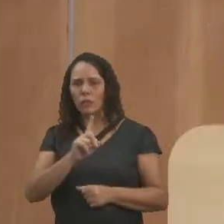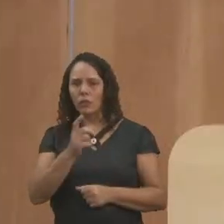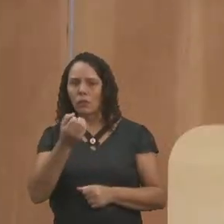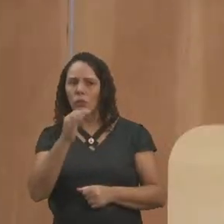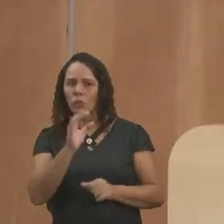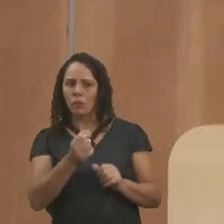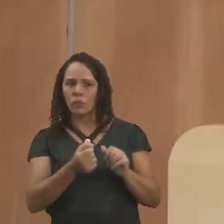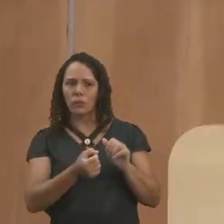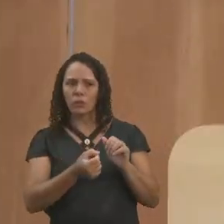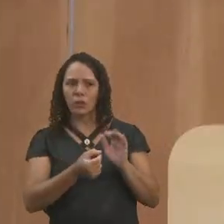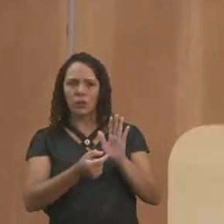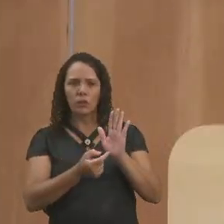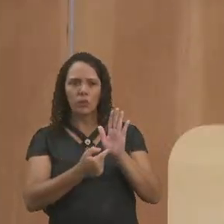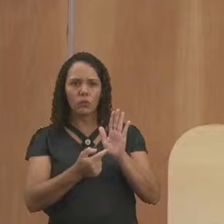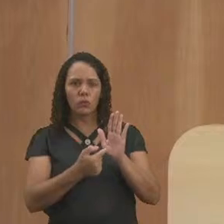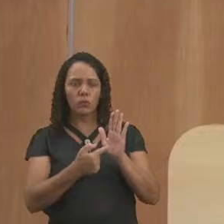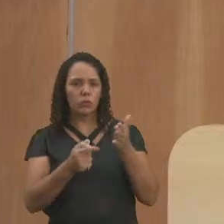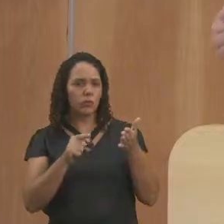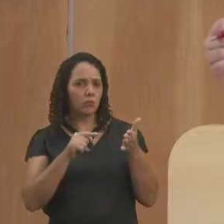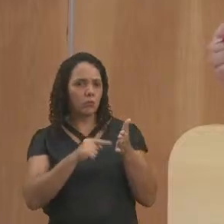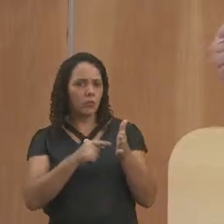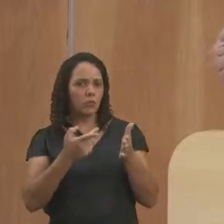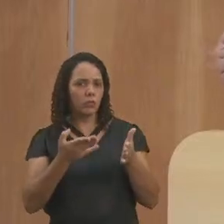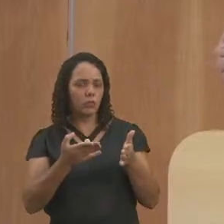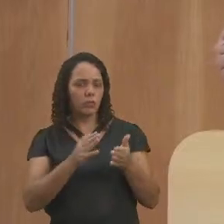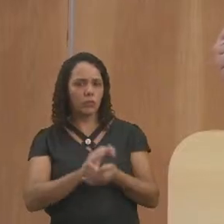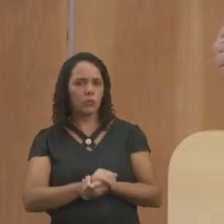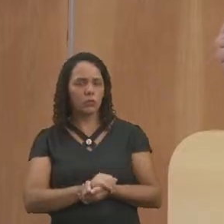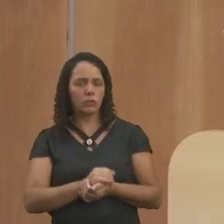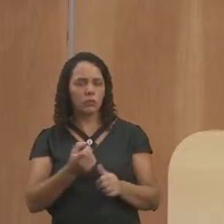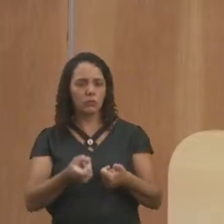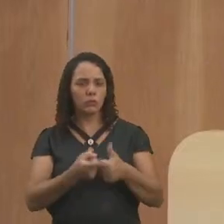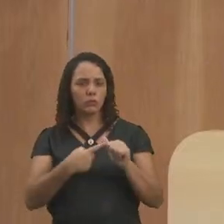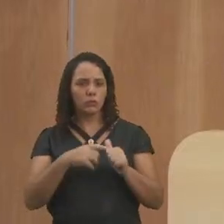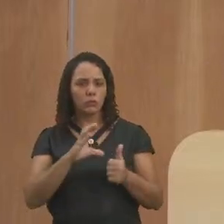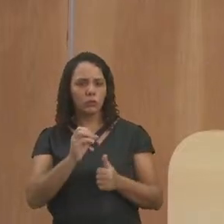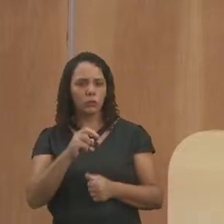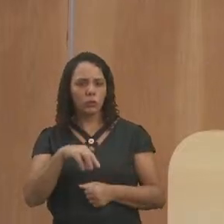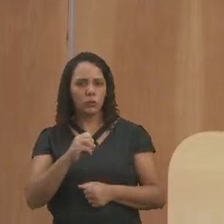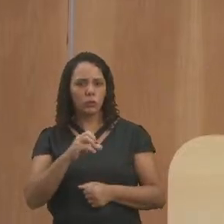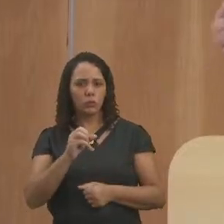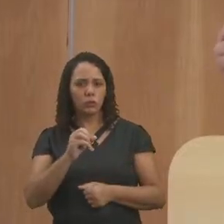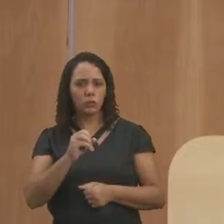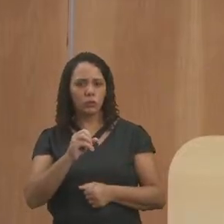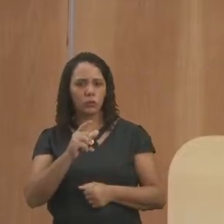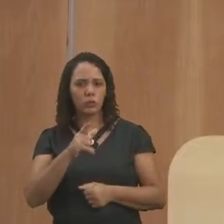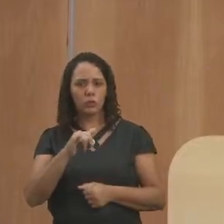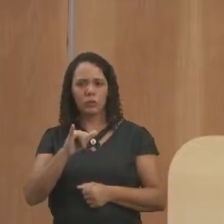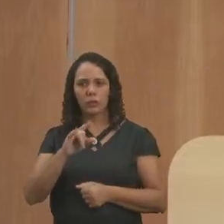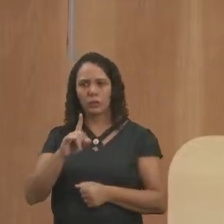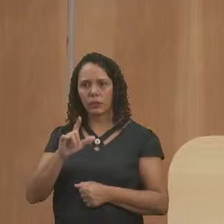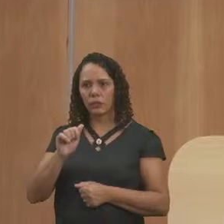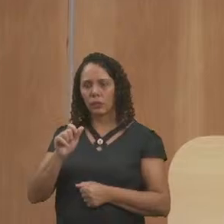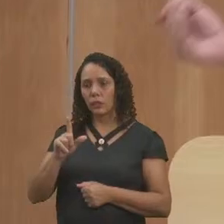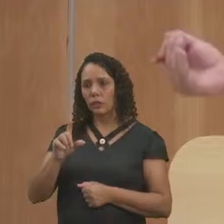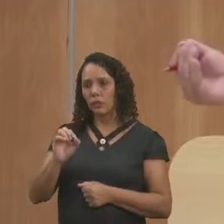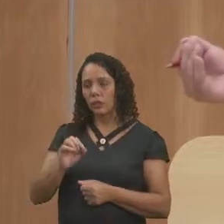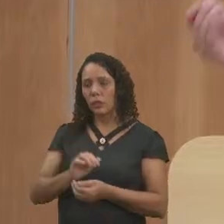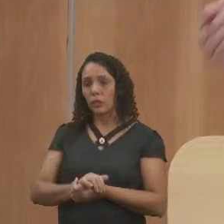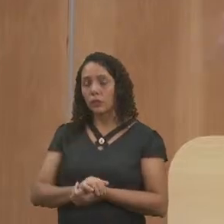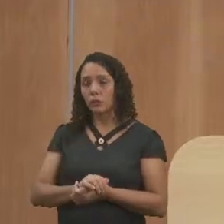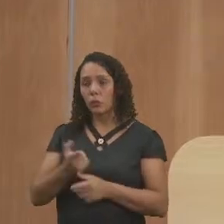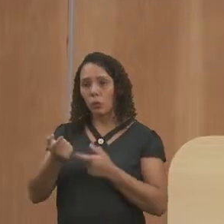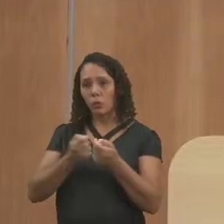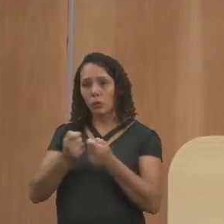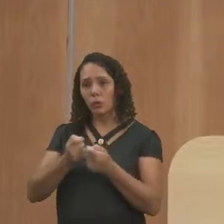indicador. Você tem um indicador dívida consolidada sobre receita corrente líquida e o controlador ele tem um indicador que é despesa corrente